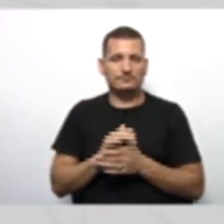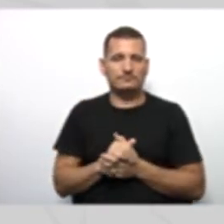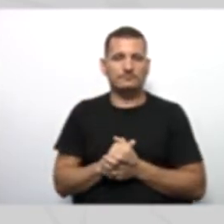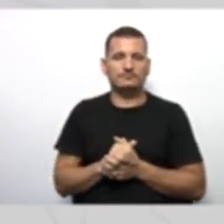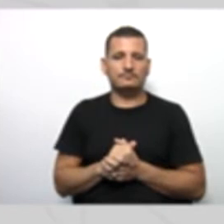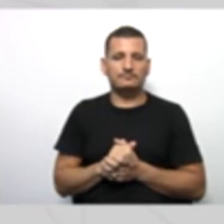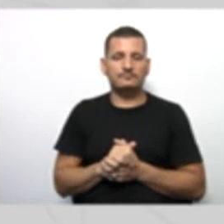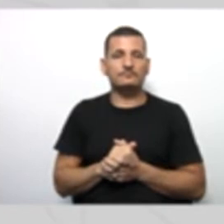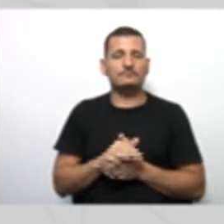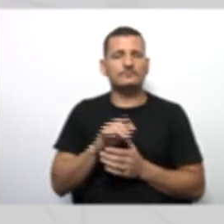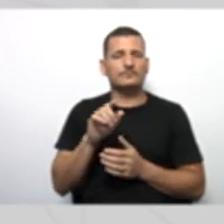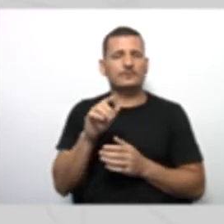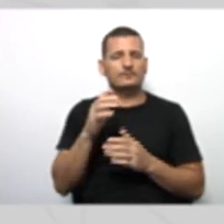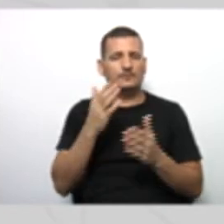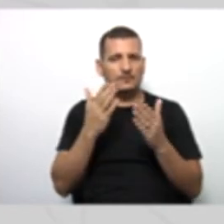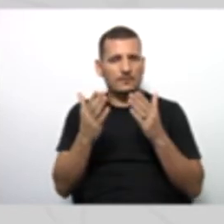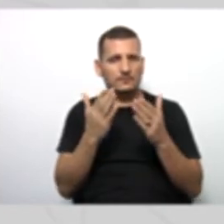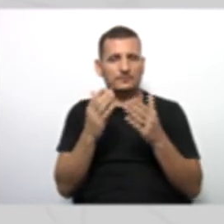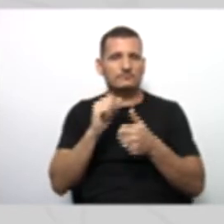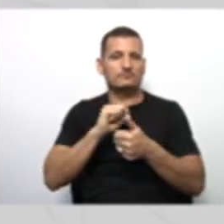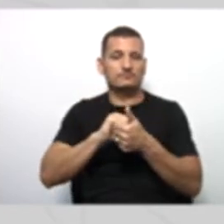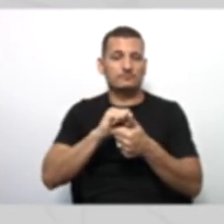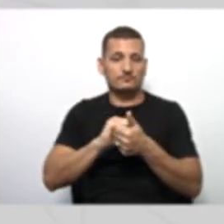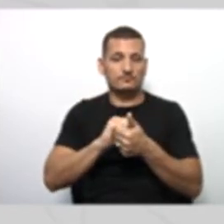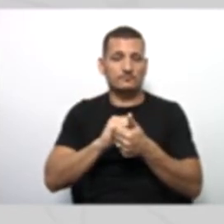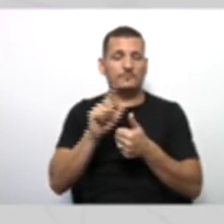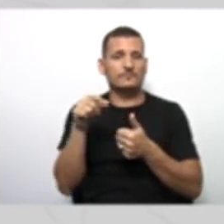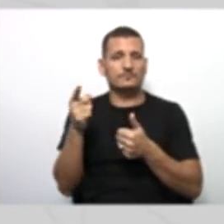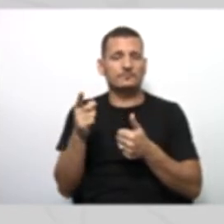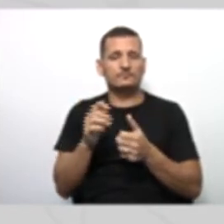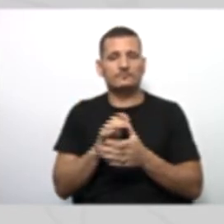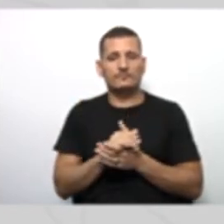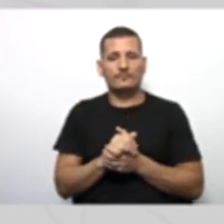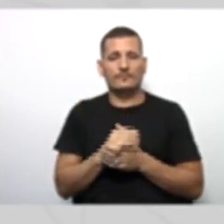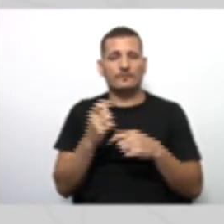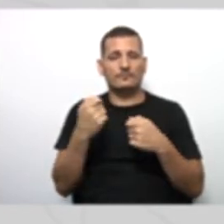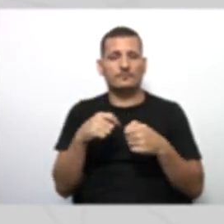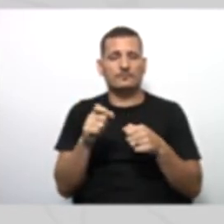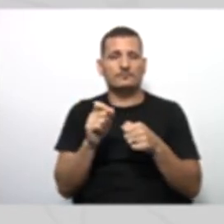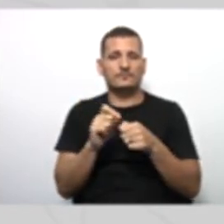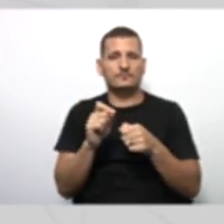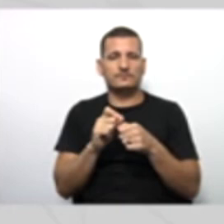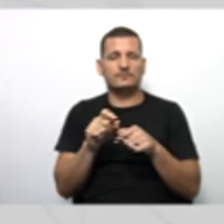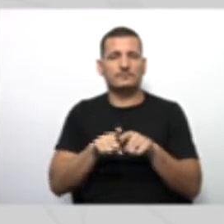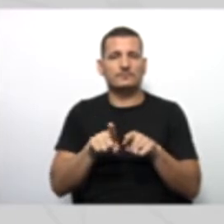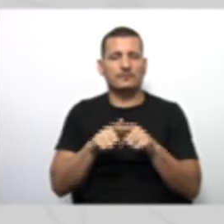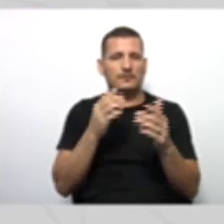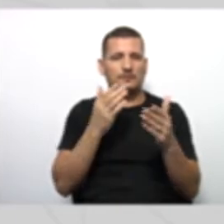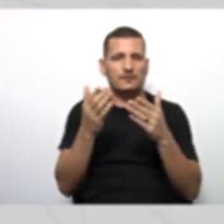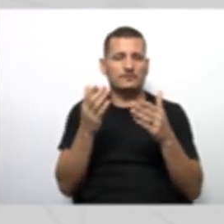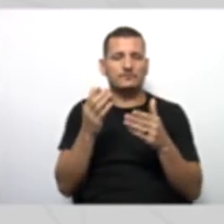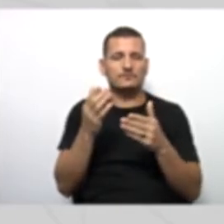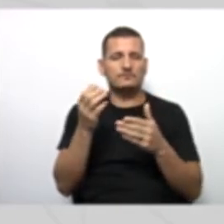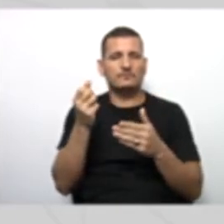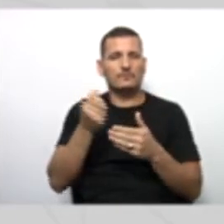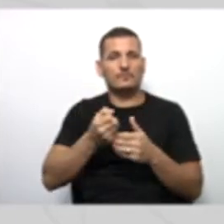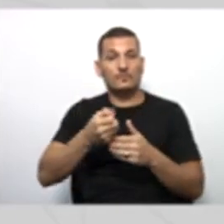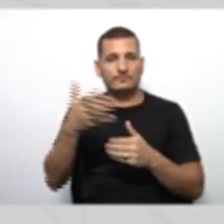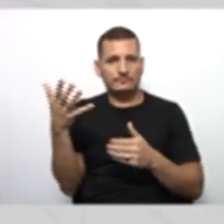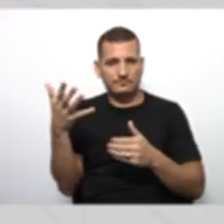nessa coluna aqui. Mas a probabilidade é baixa, olha só a nota que eu dou para o meu